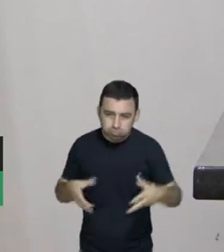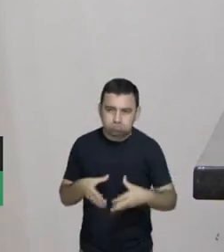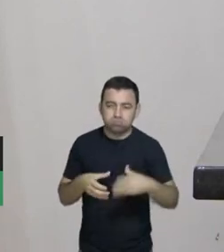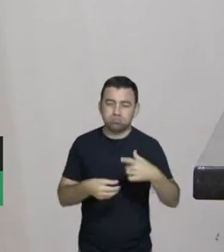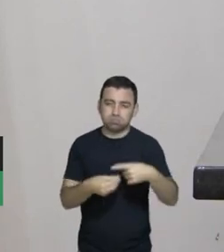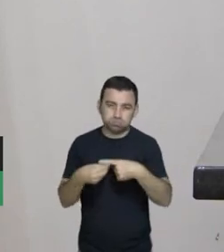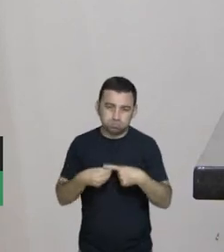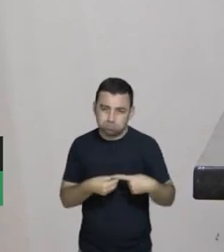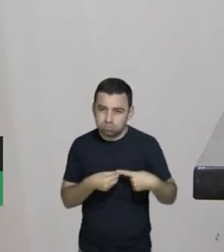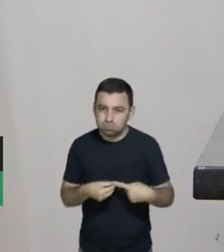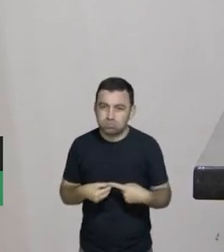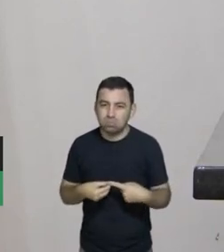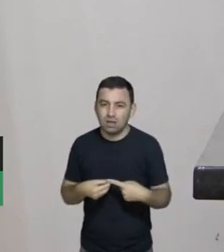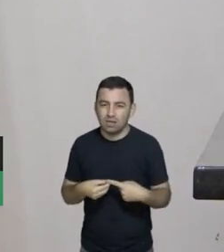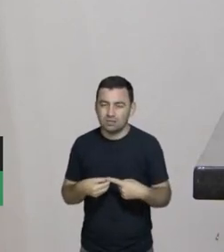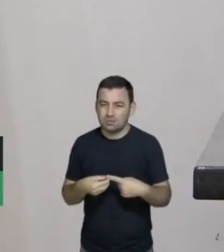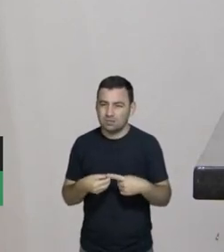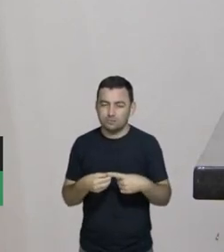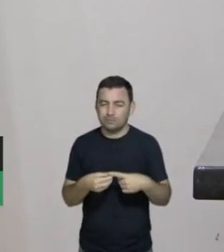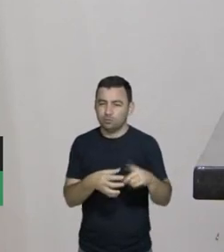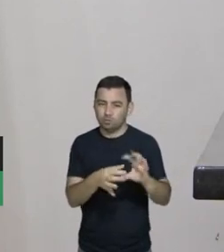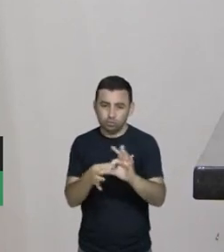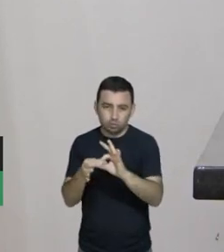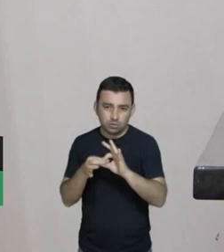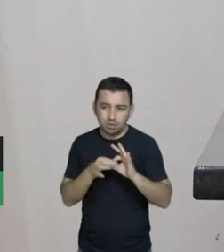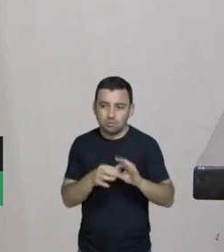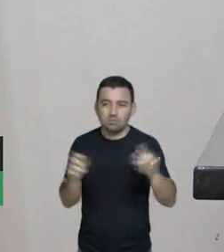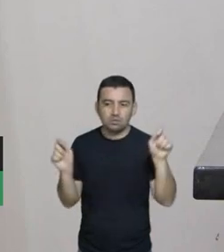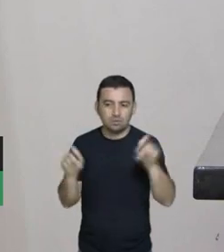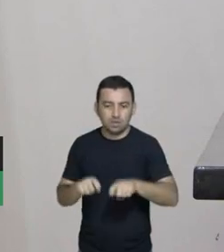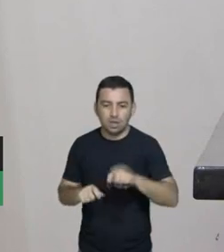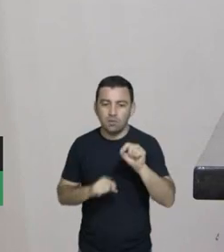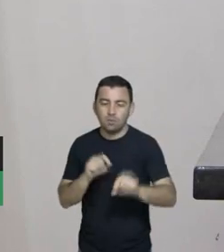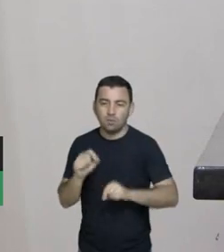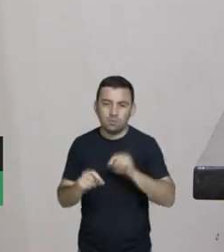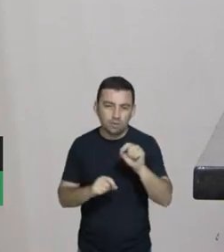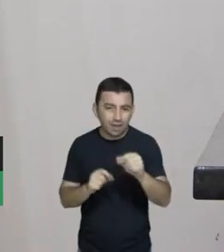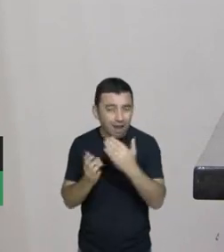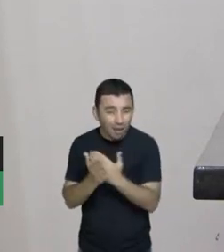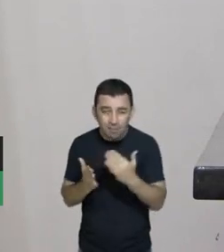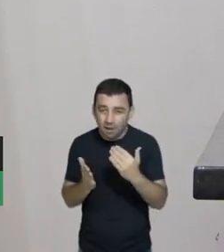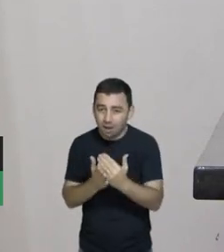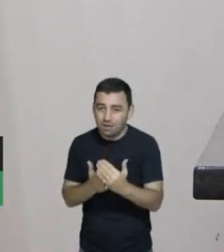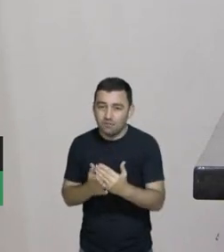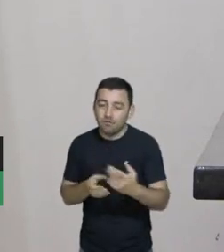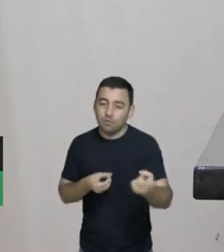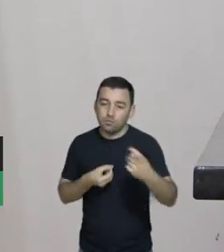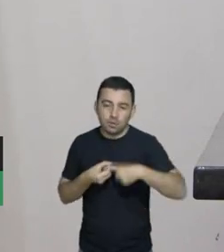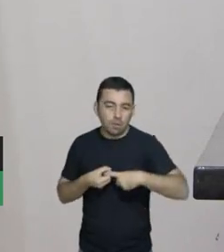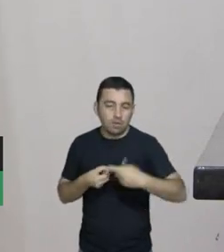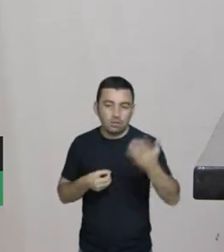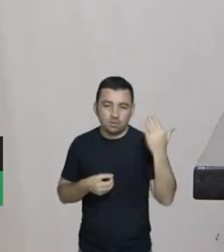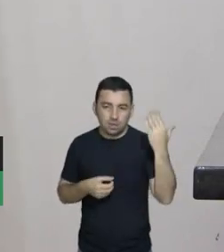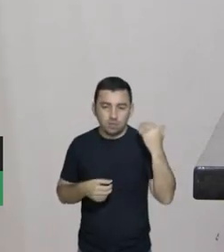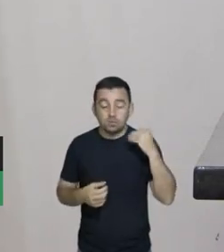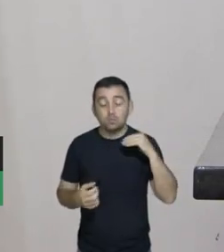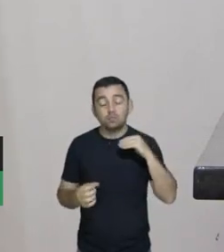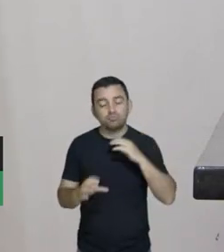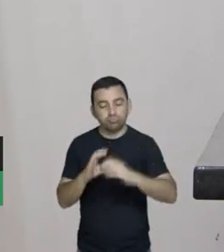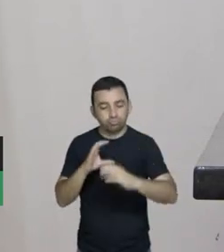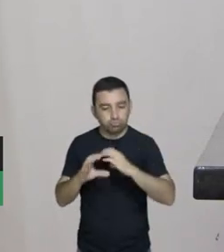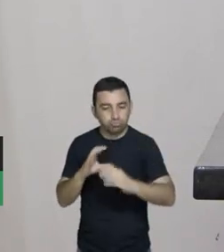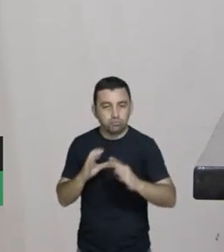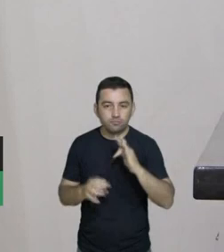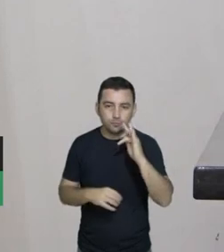são banhados pela mesma baía, não possam voltar ao passado para se comunicar para o futuro. Uma